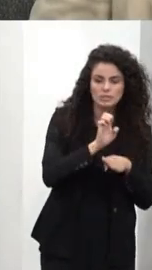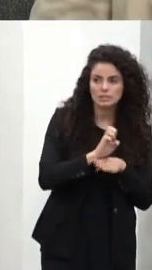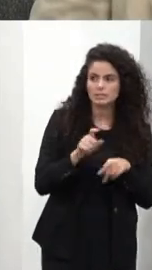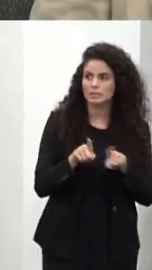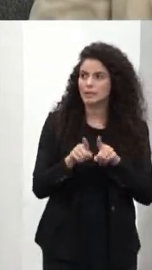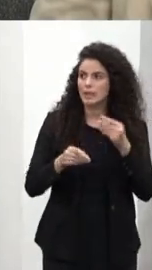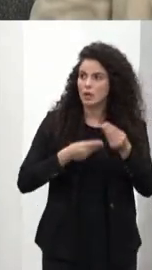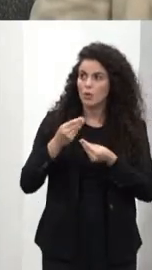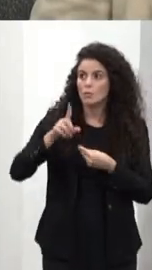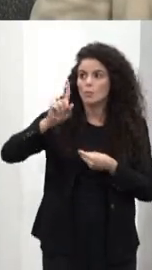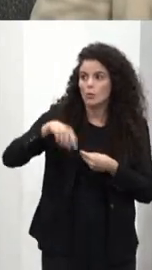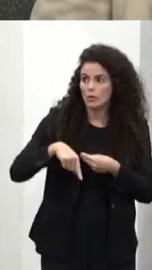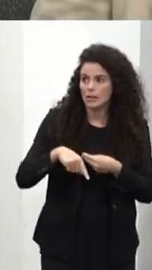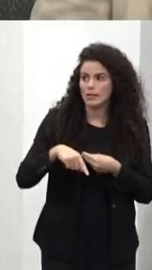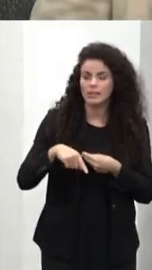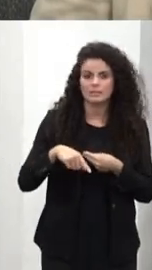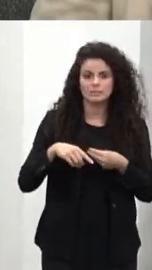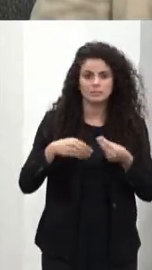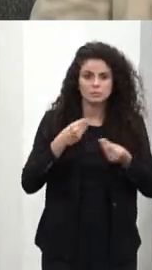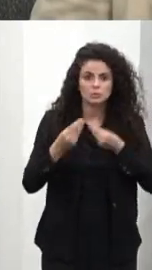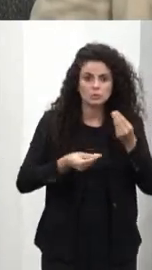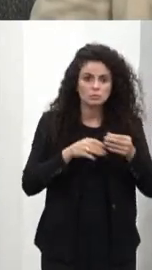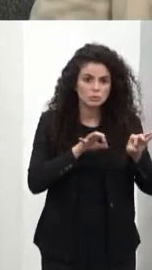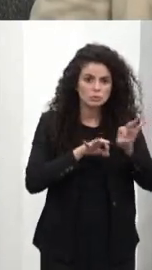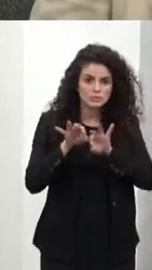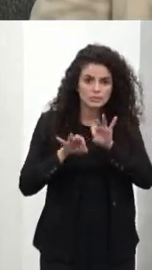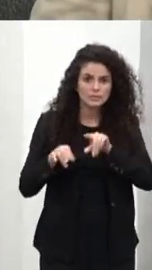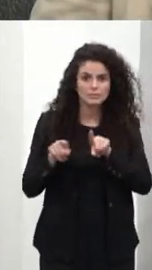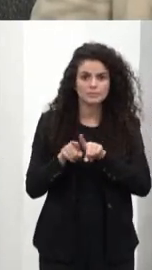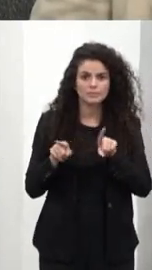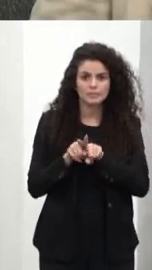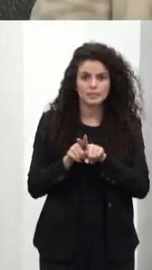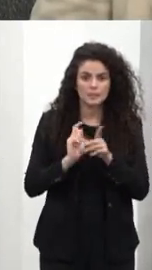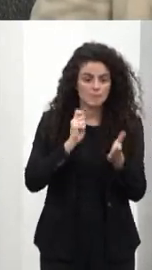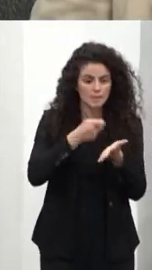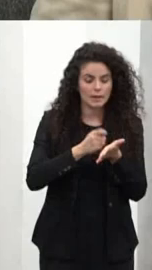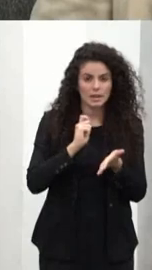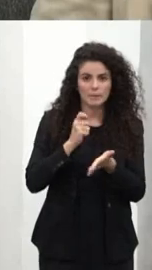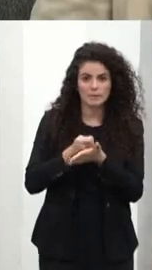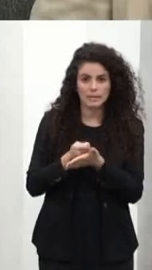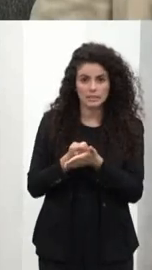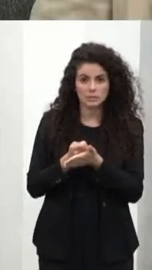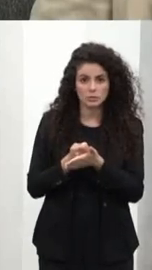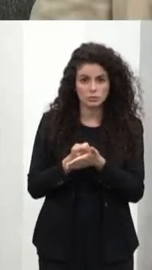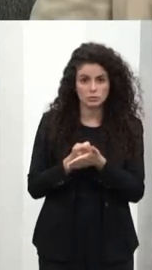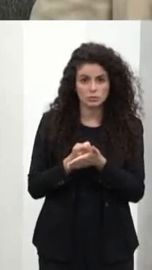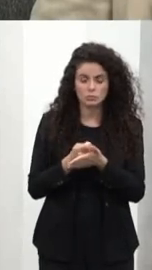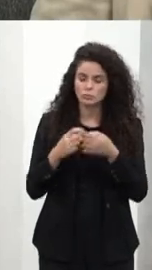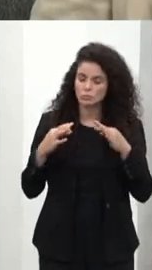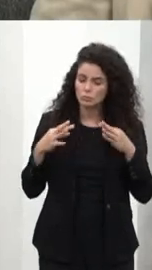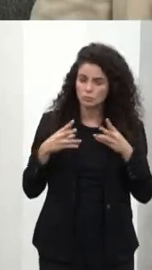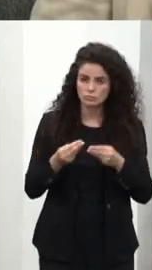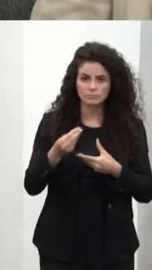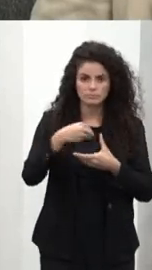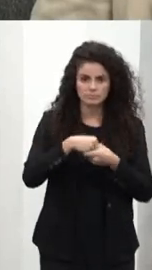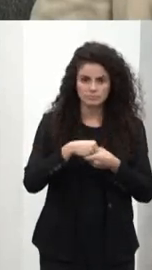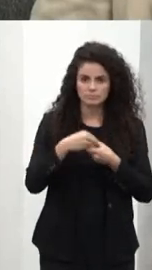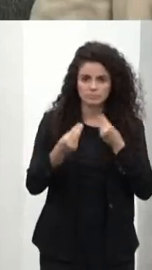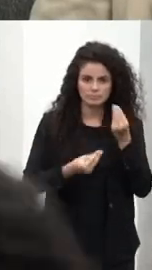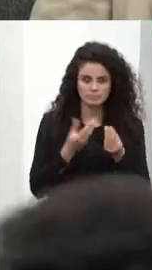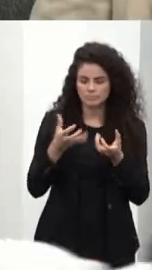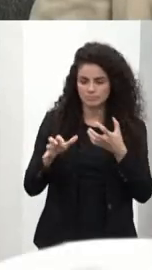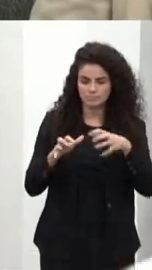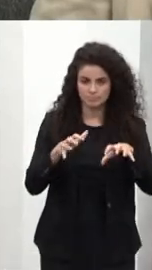edital o que é que é uma política afirmativa pode utilizar como é a prestação de conta com maior acompanhamento tudo isso está no decreto do faminto